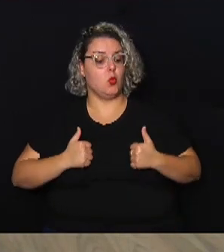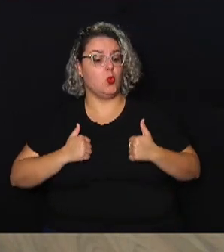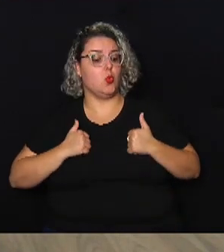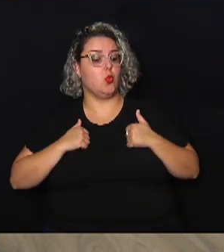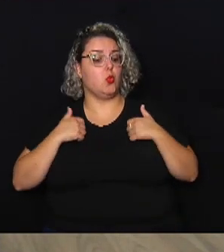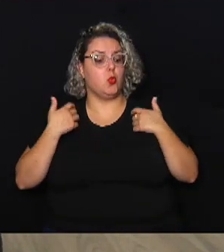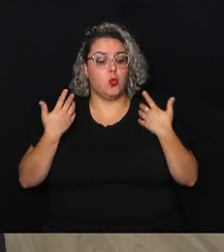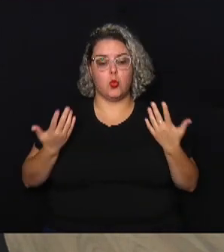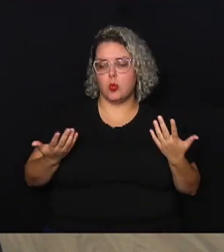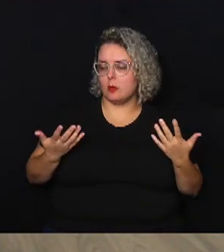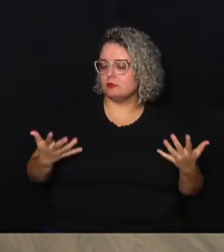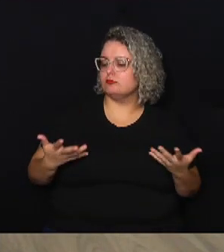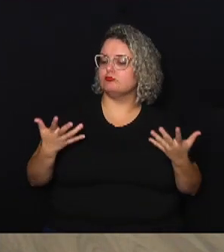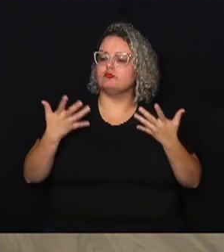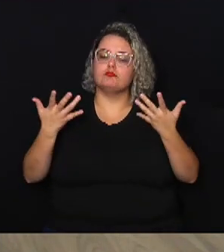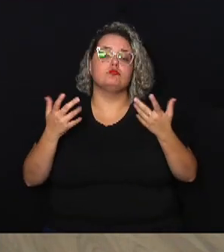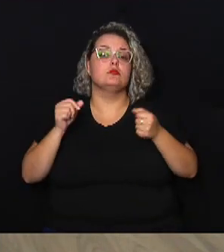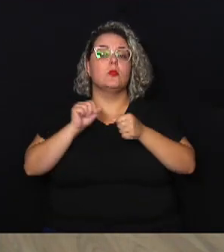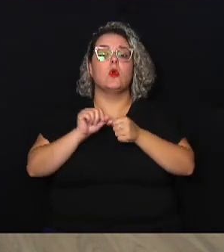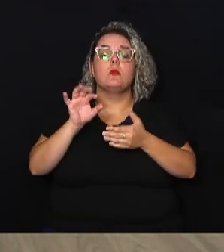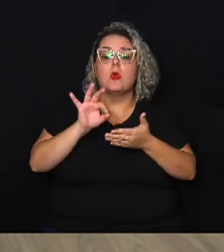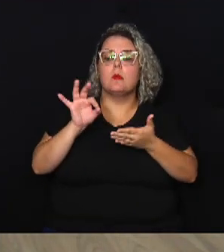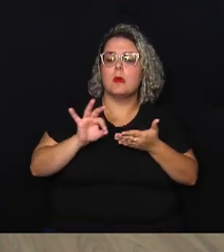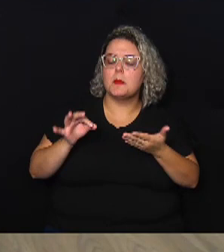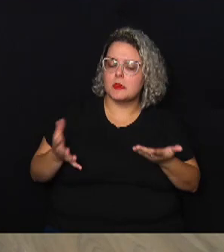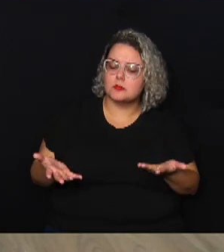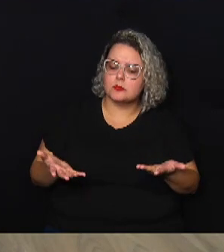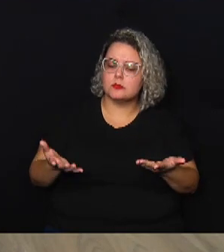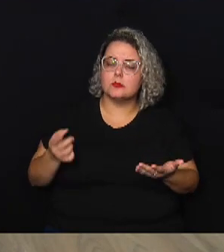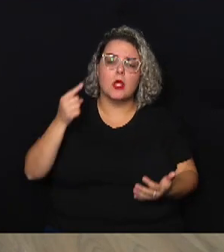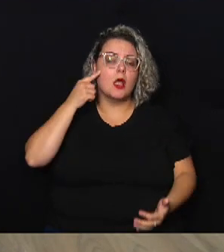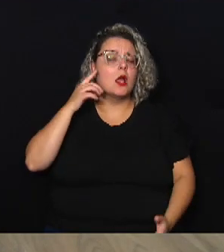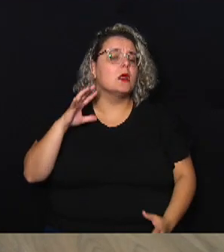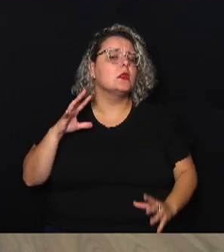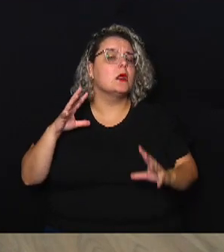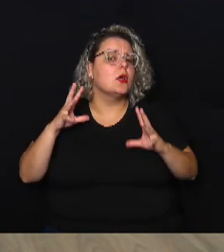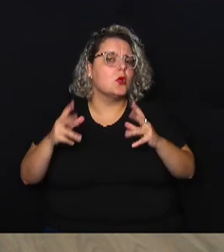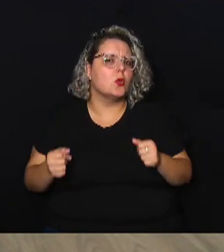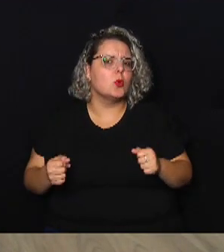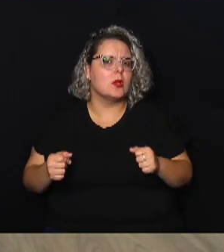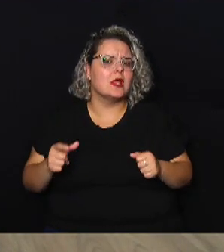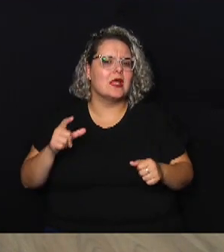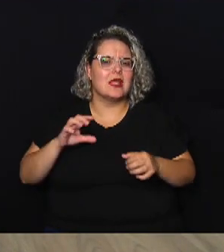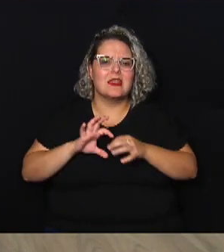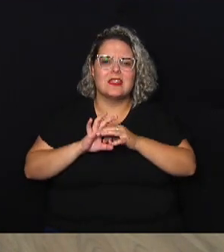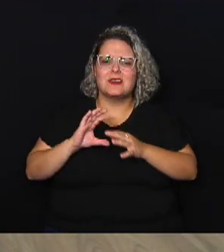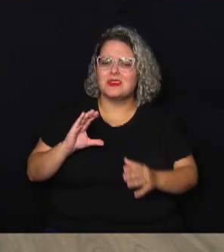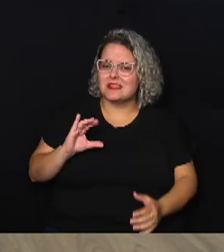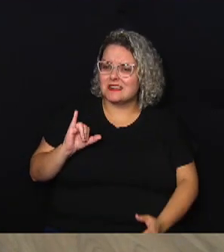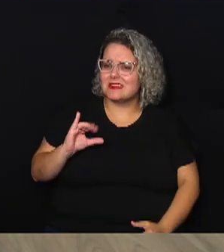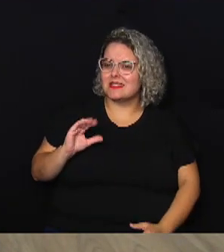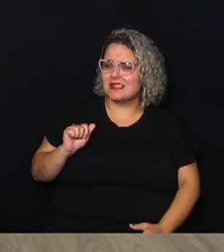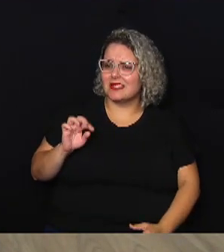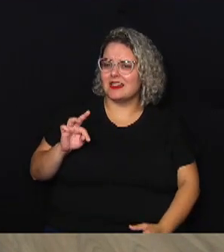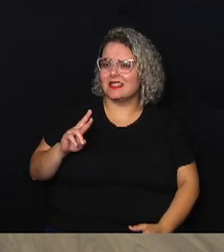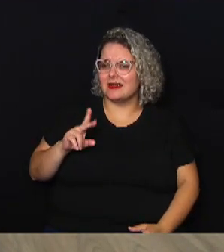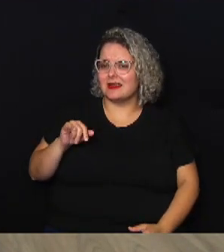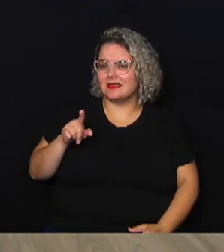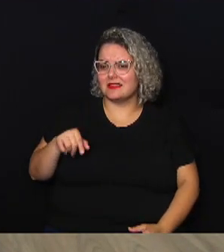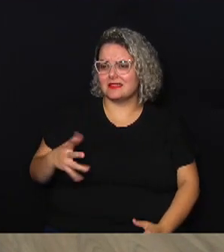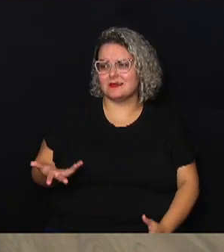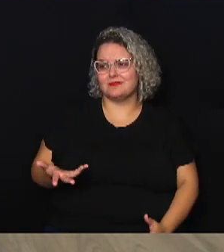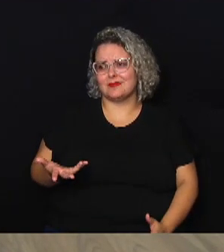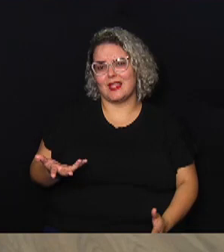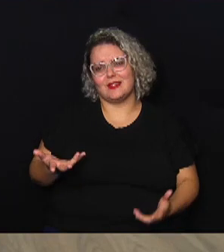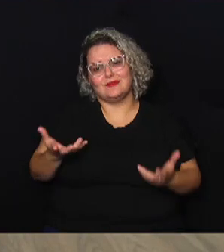elevada, para fazer algumas correções, enfim. No geral, ela acaba deixando cicatriz porque as pessoas não querem ter,